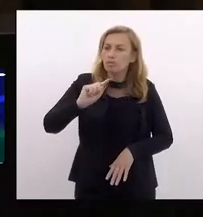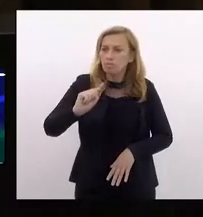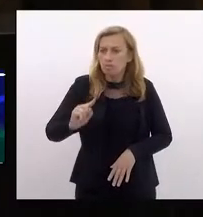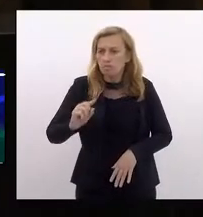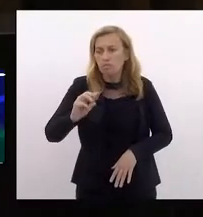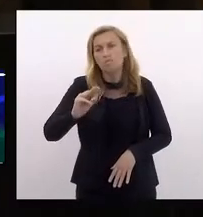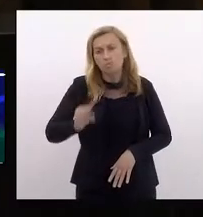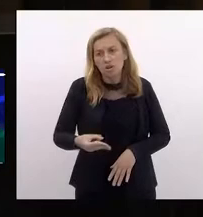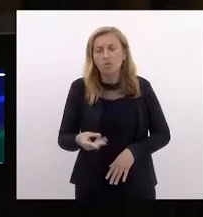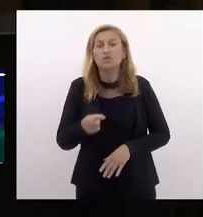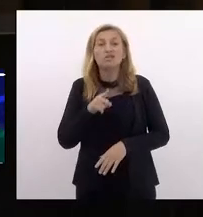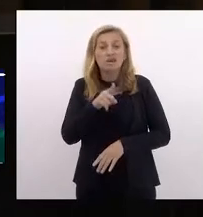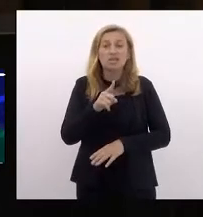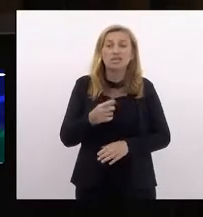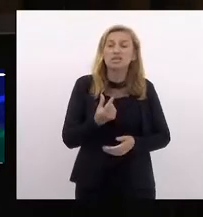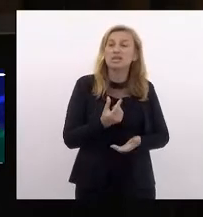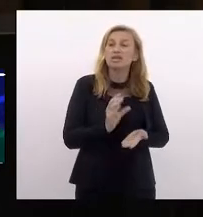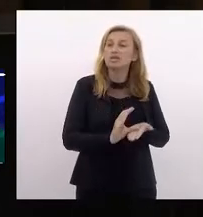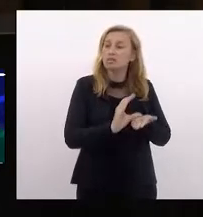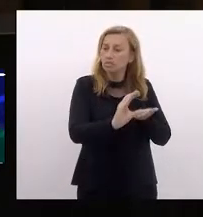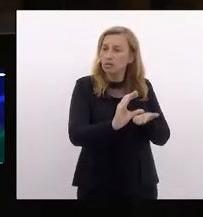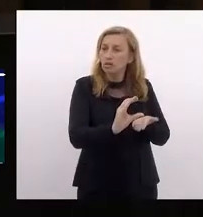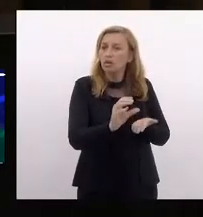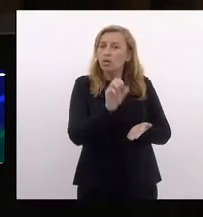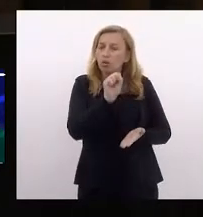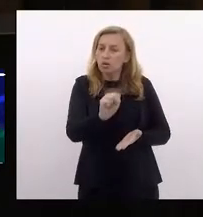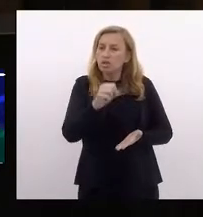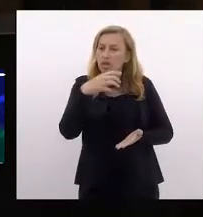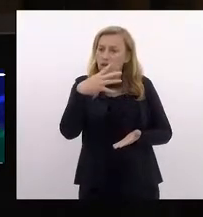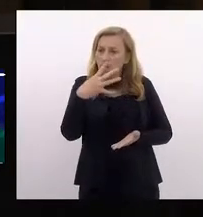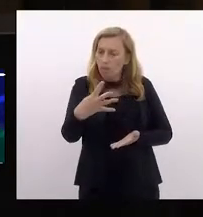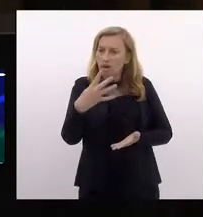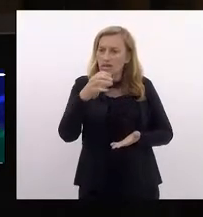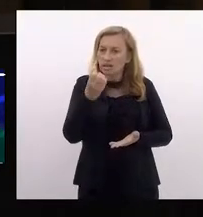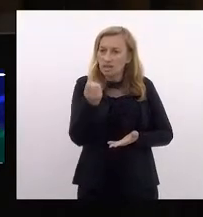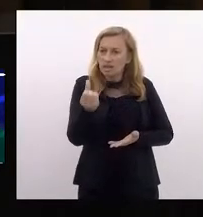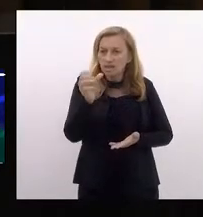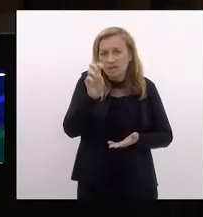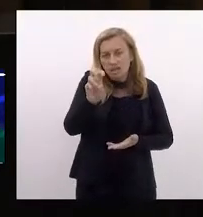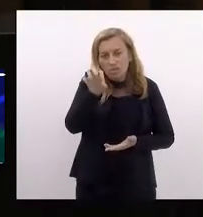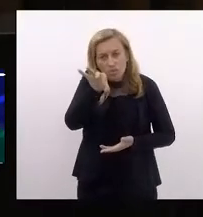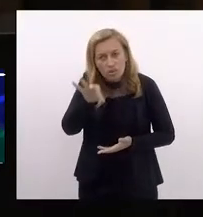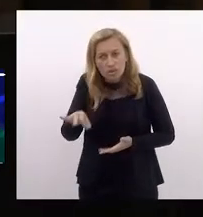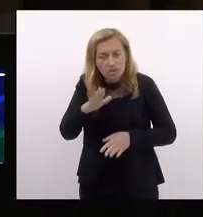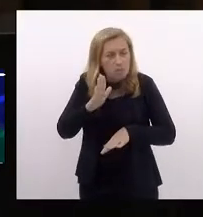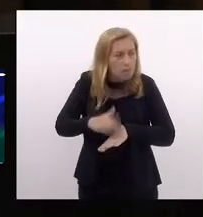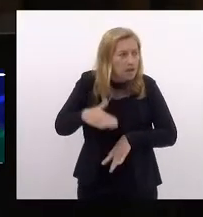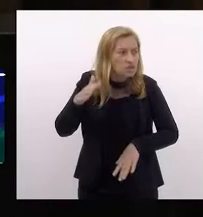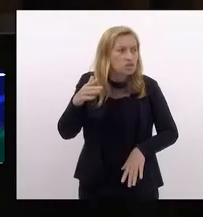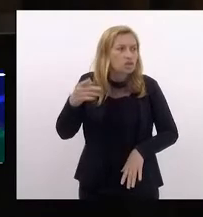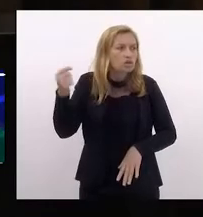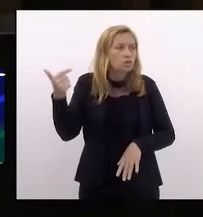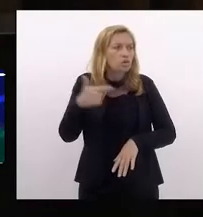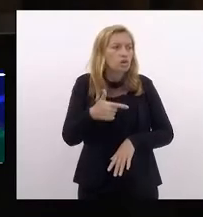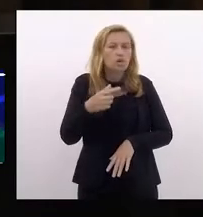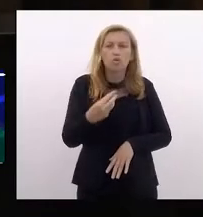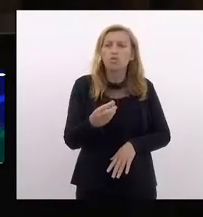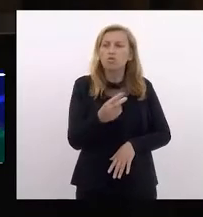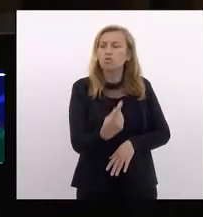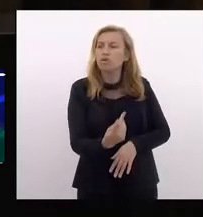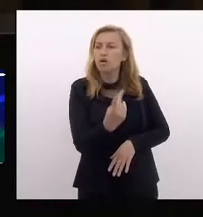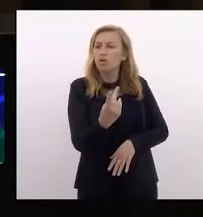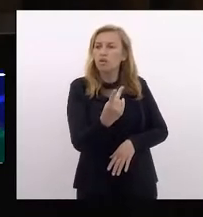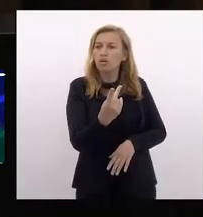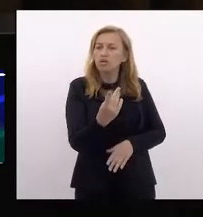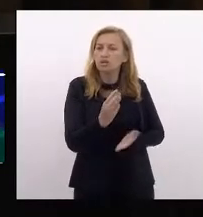esse valor é 81/84, sessenta e cinco porcento maior do que o valor que